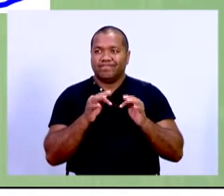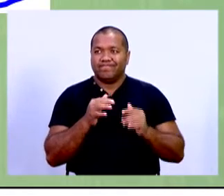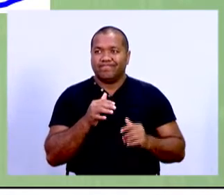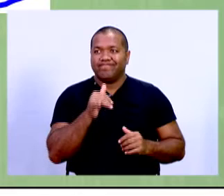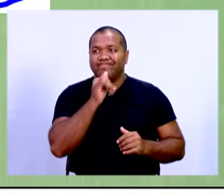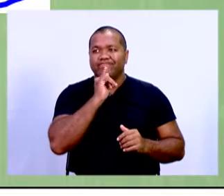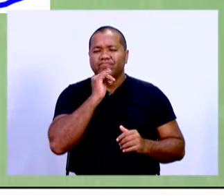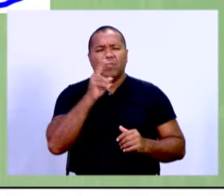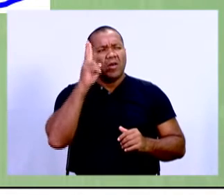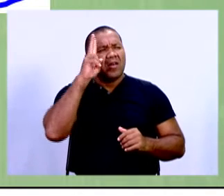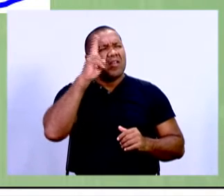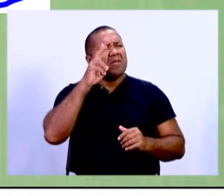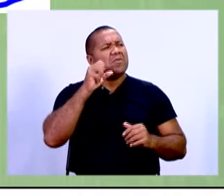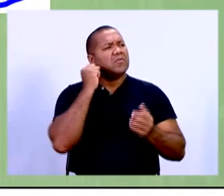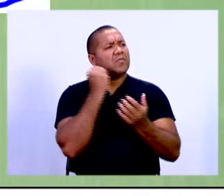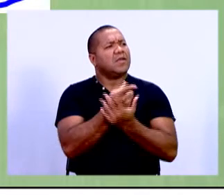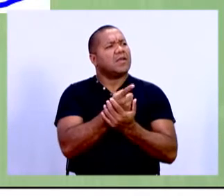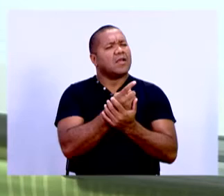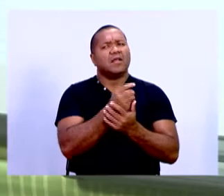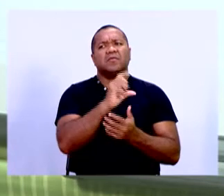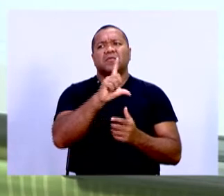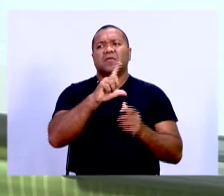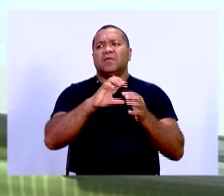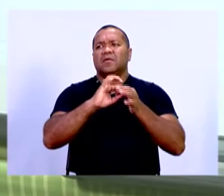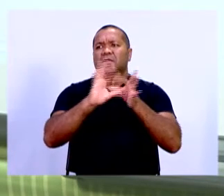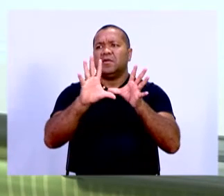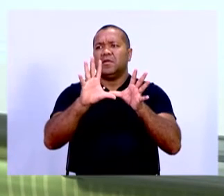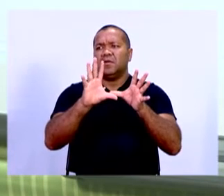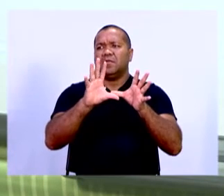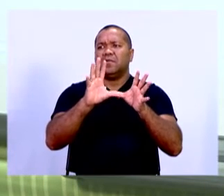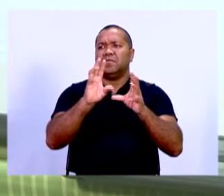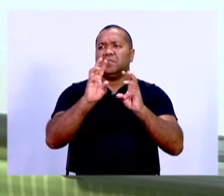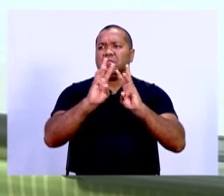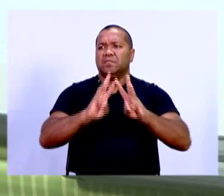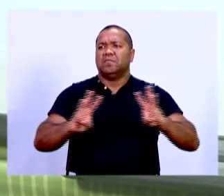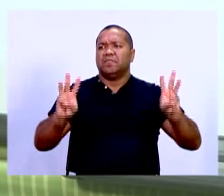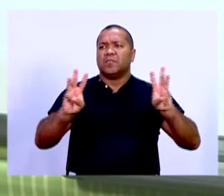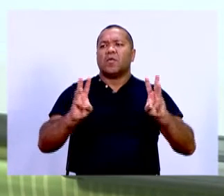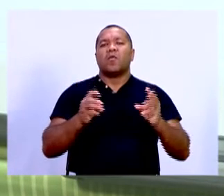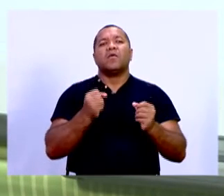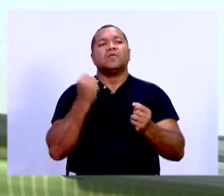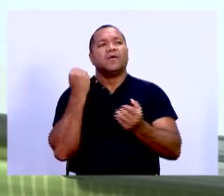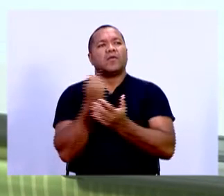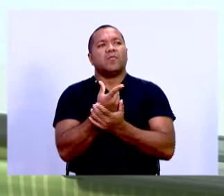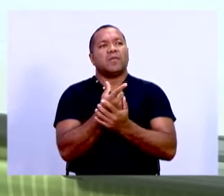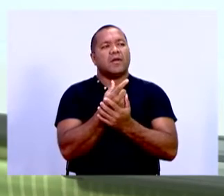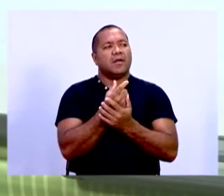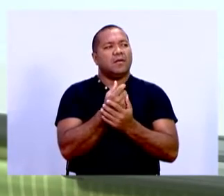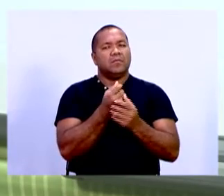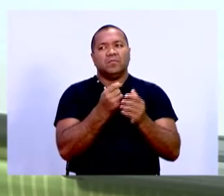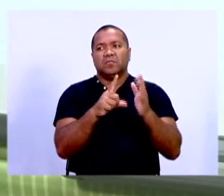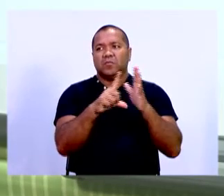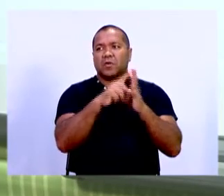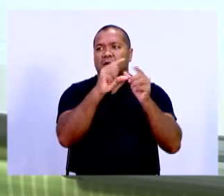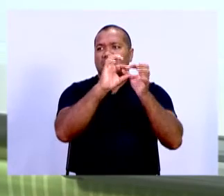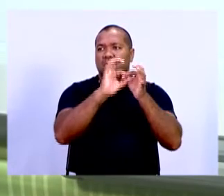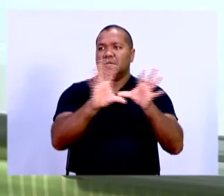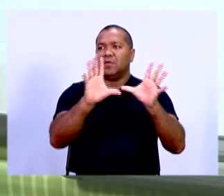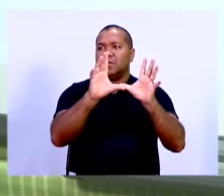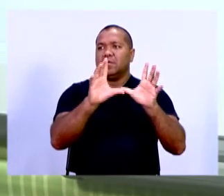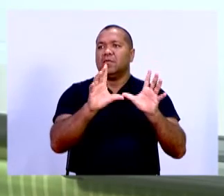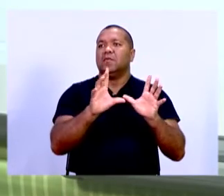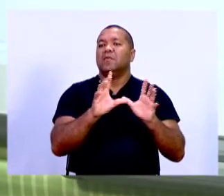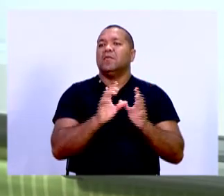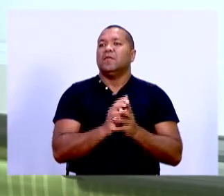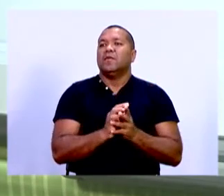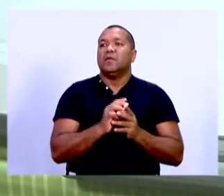Mercado Livre? Alguém já fez compra no Mercado Livre? Pois é, quando você vai comprar no Mercado Livre e o seu produto chega,